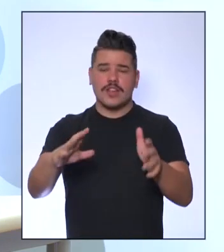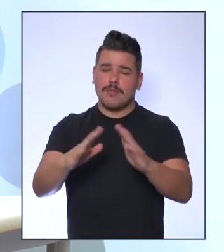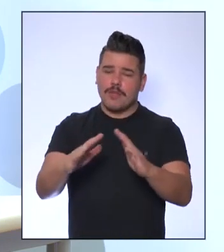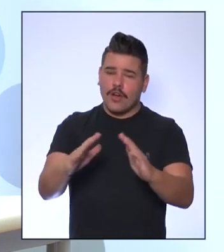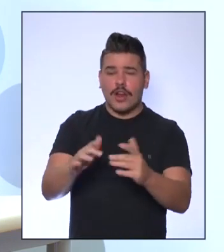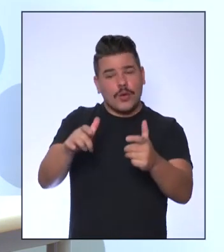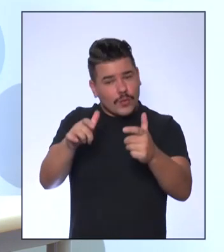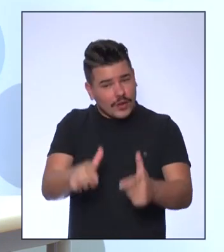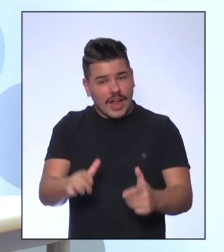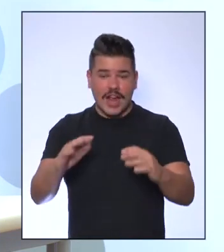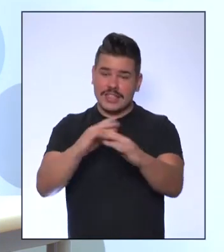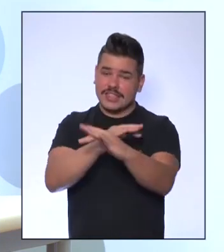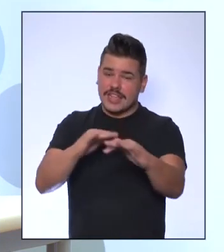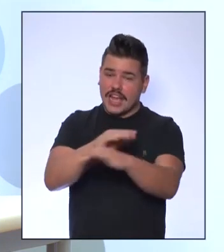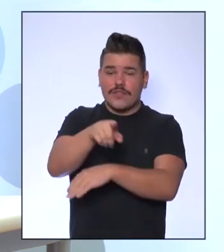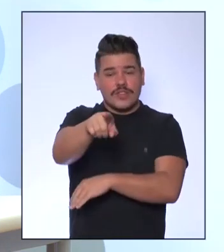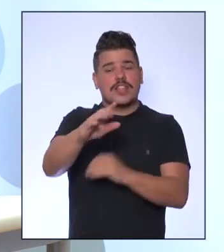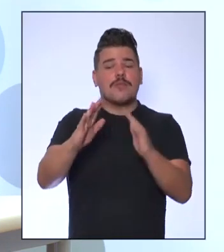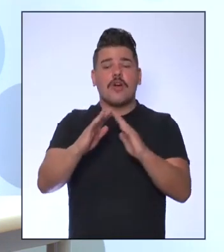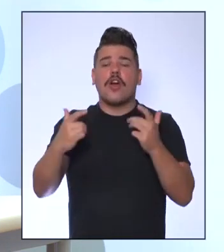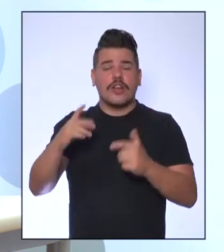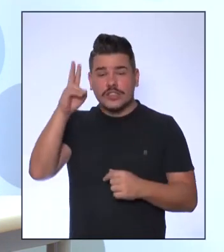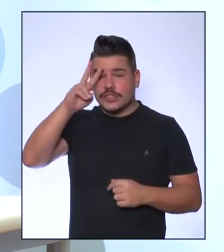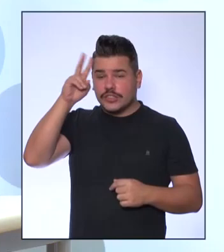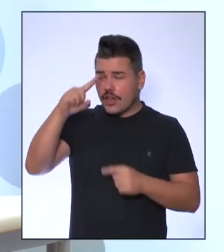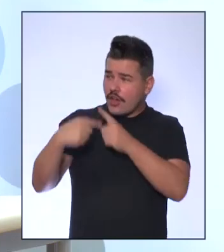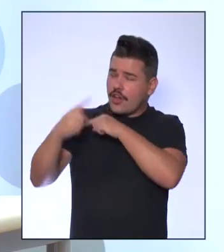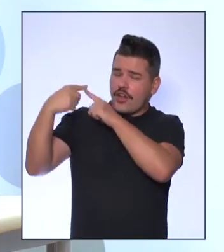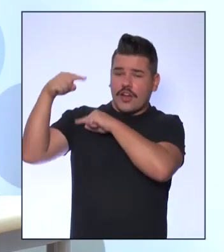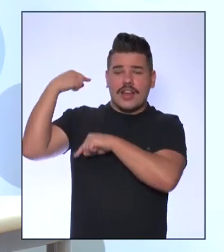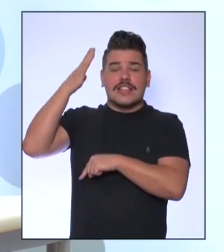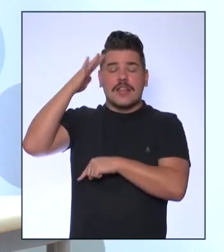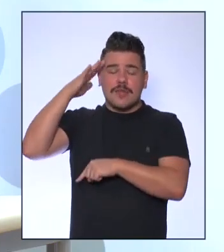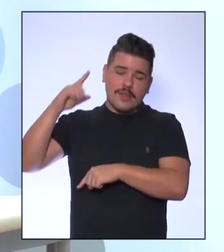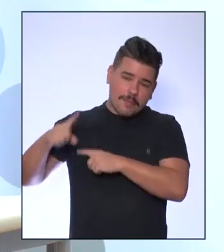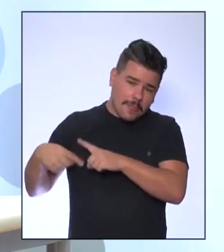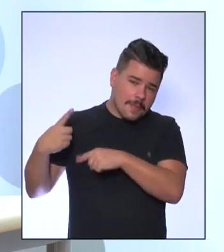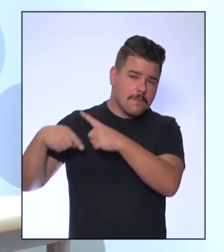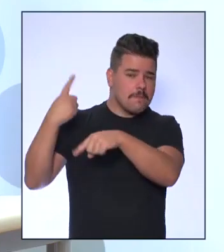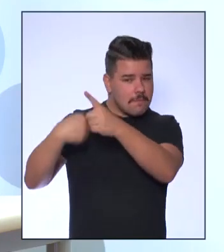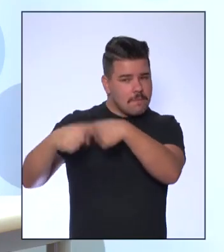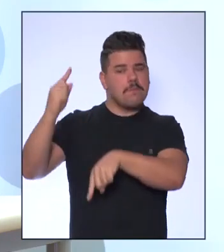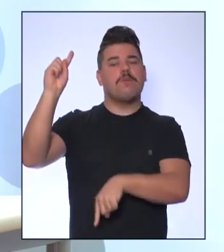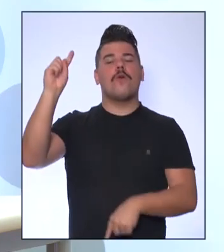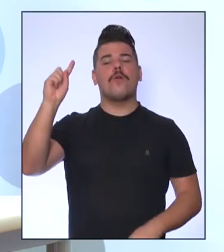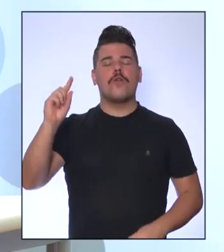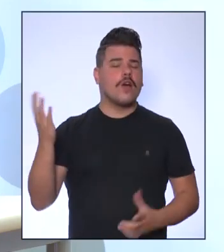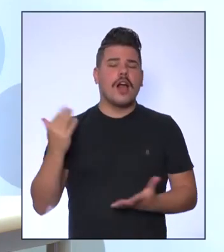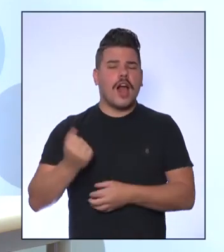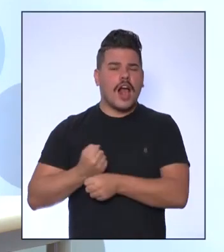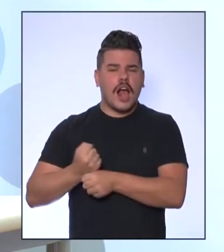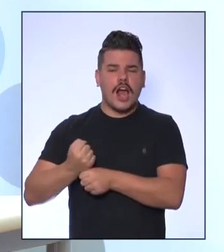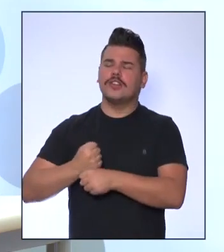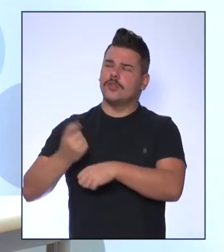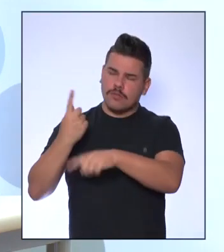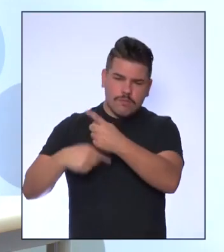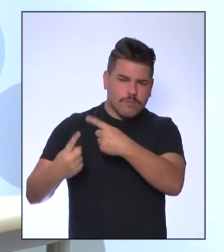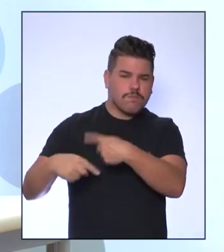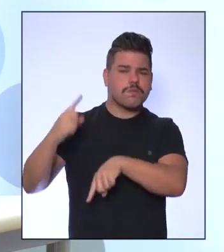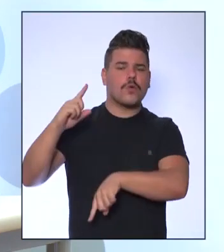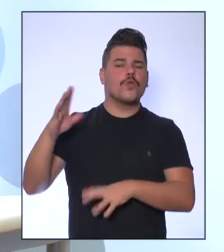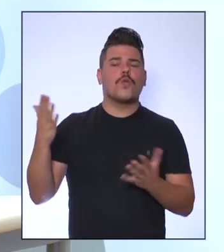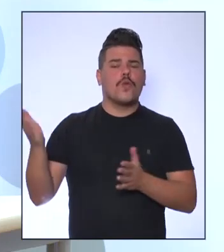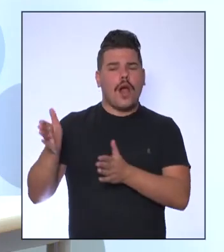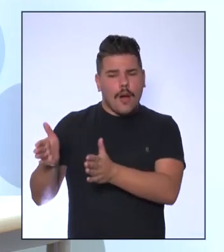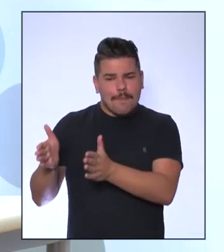onde vocês estão nos assistindo. Seria interessante vocês verificarem essa transformação urbana. Quando ocorreu? Quando começou essa transformação? Fazer